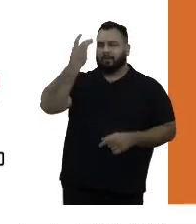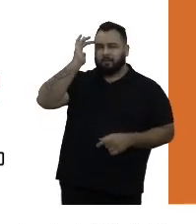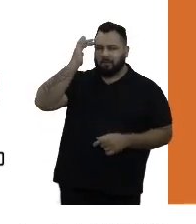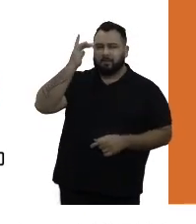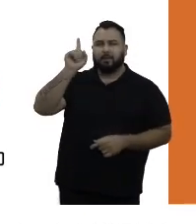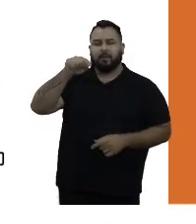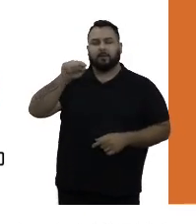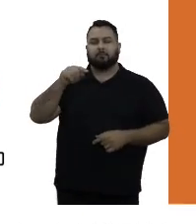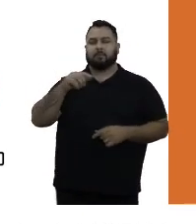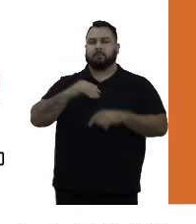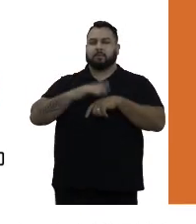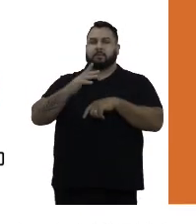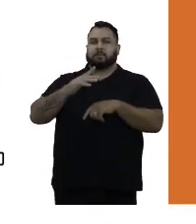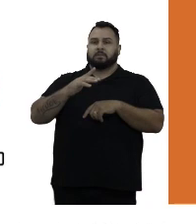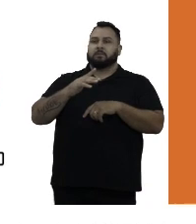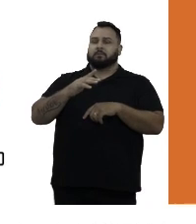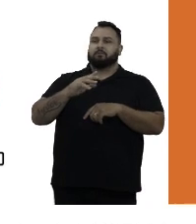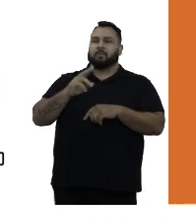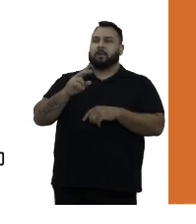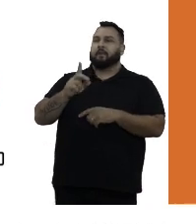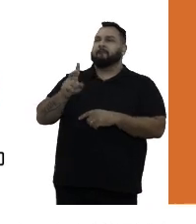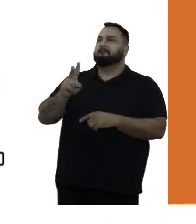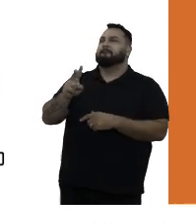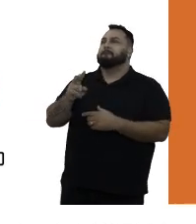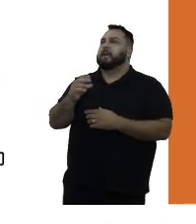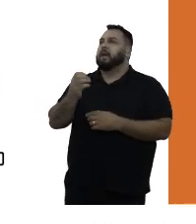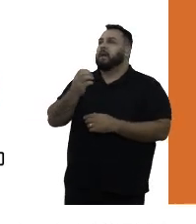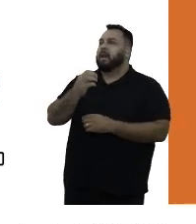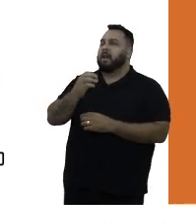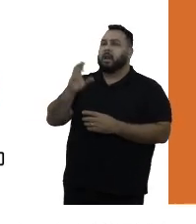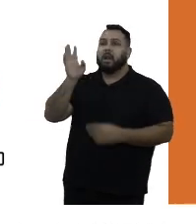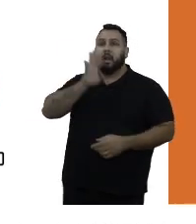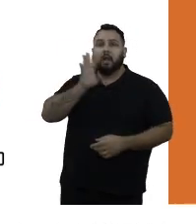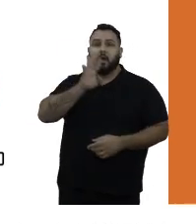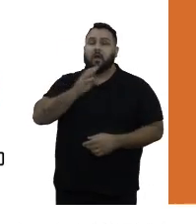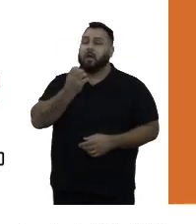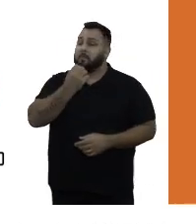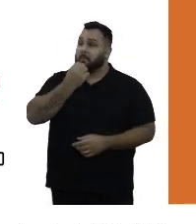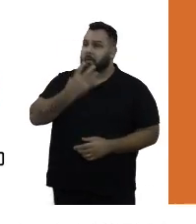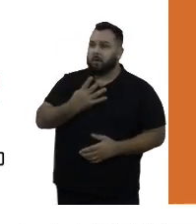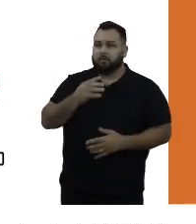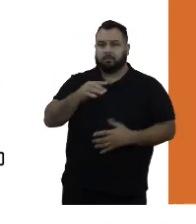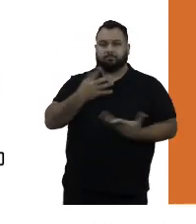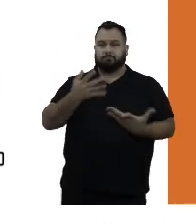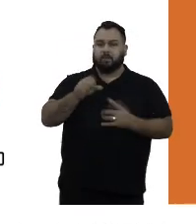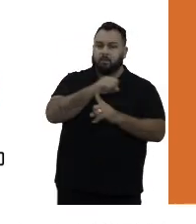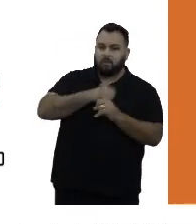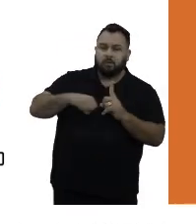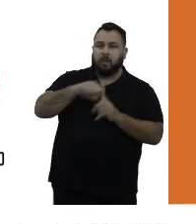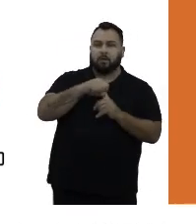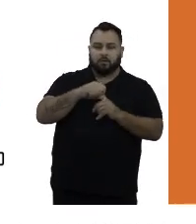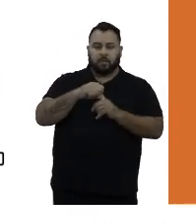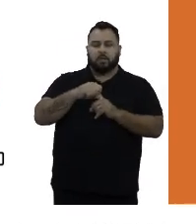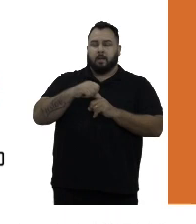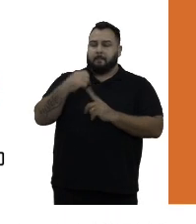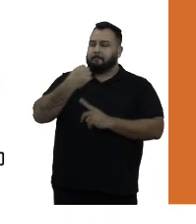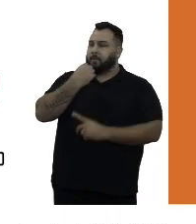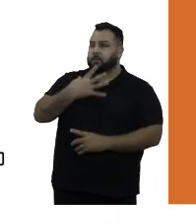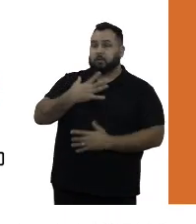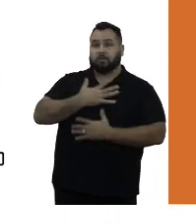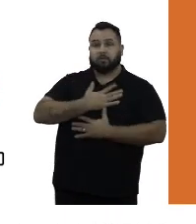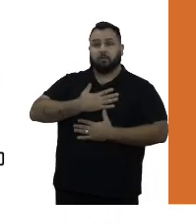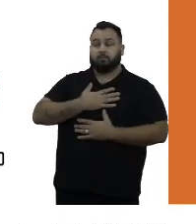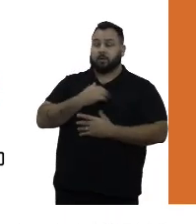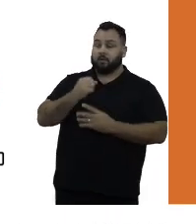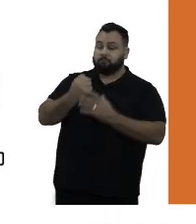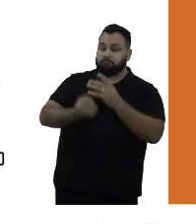mais virtuoso socialmente, que é mais virtuoso para aquilo que a gente quer construir também como